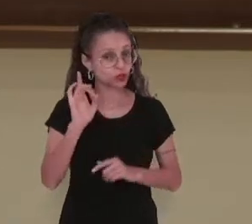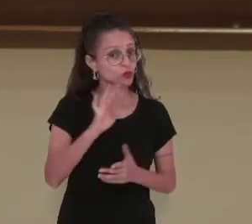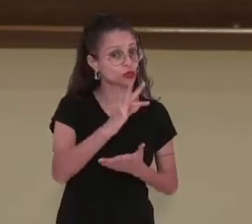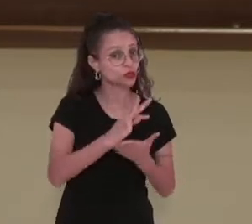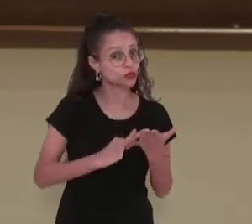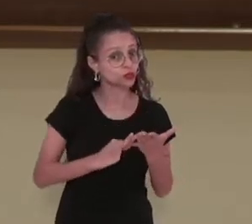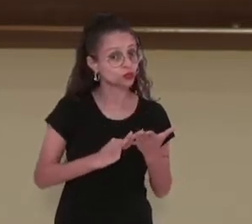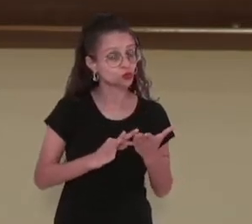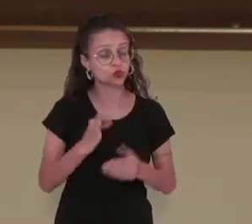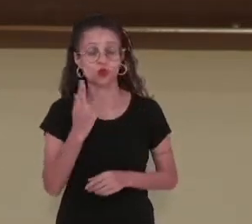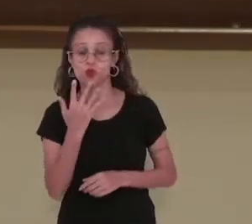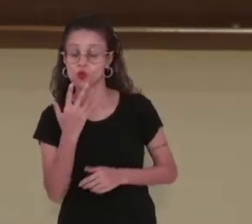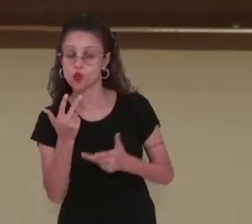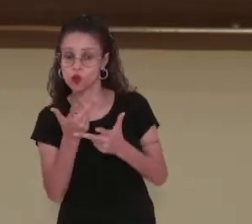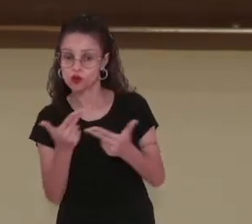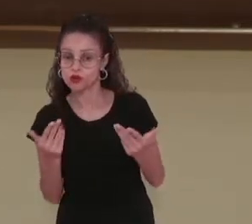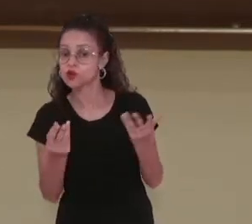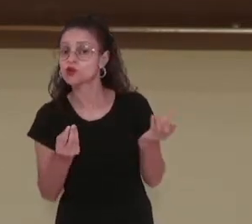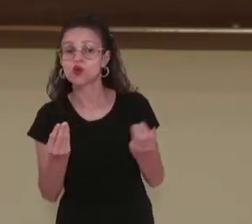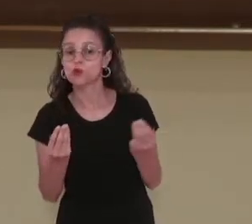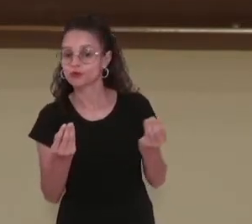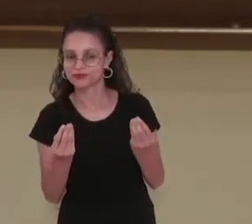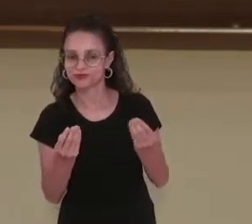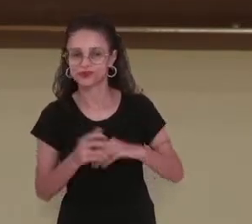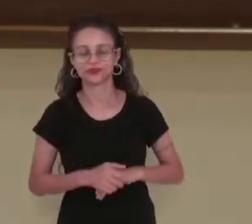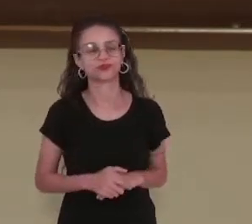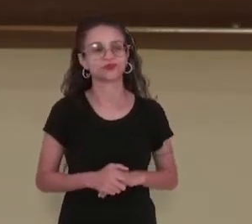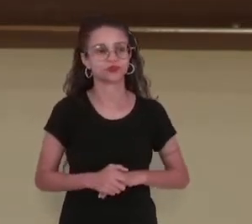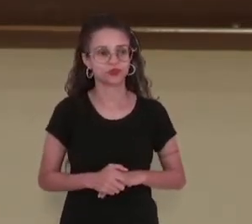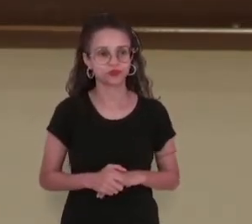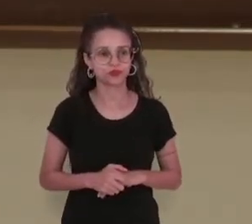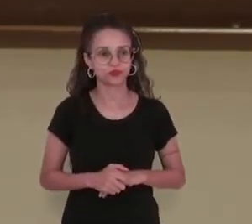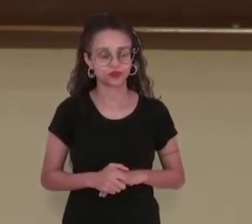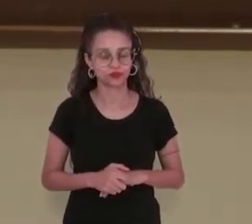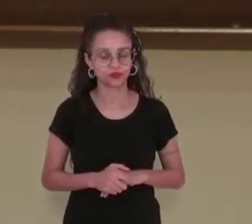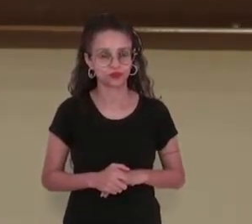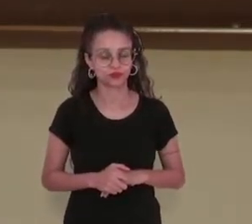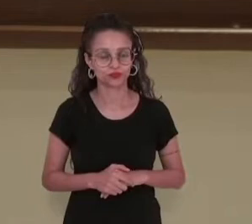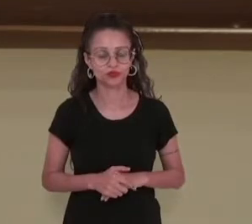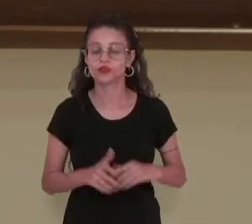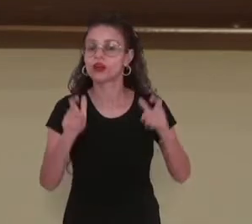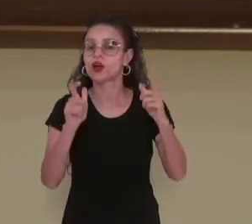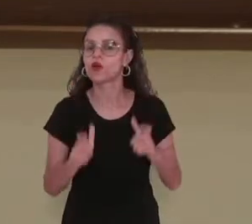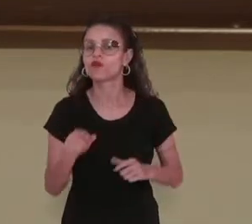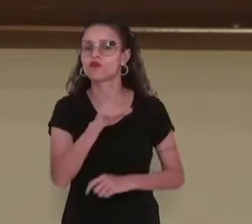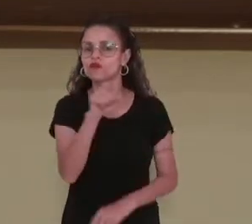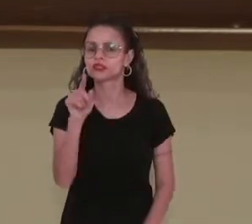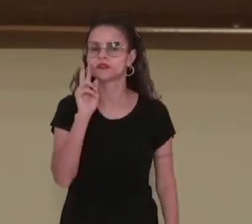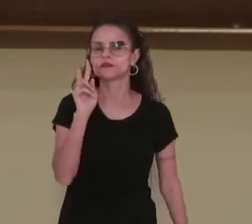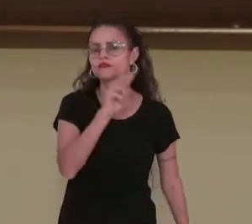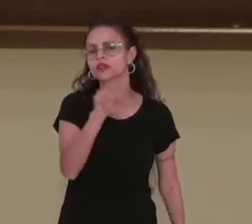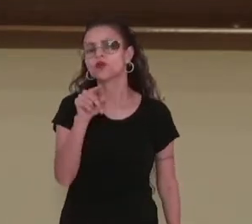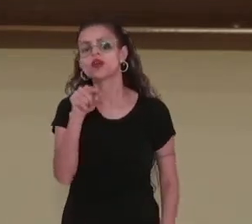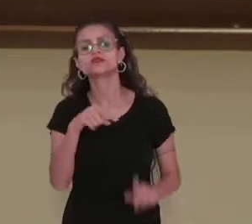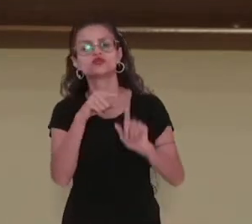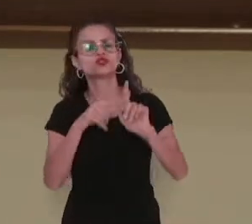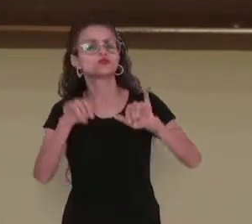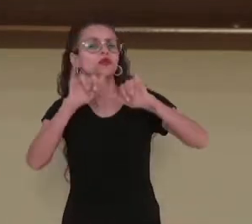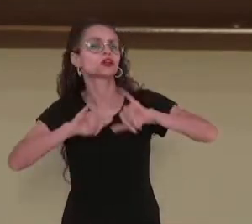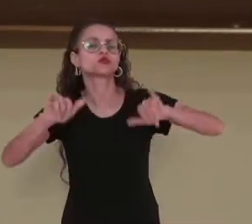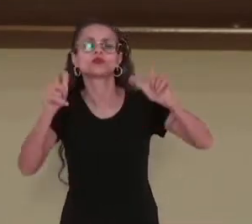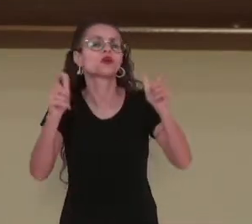texto, cores, como era afinal? E mais, onde você já viu este tipo de anúncio